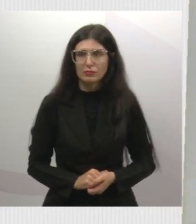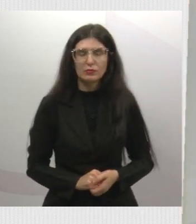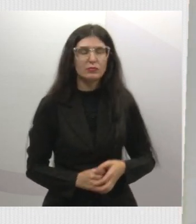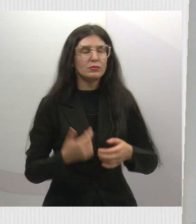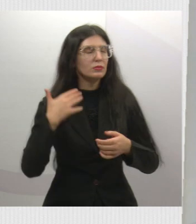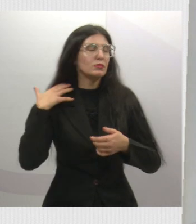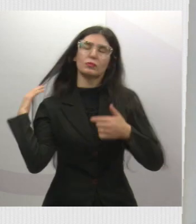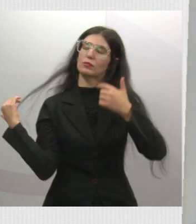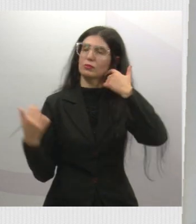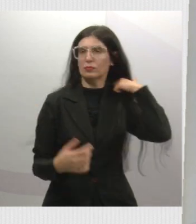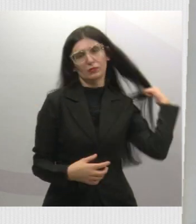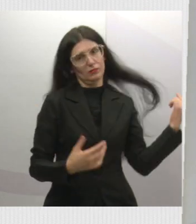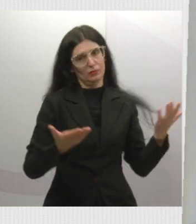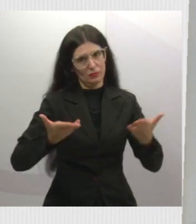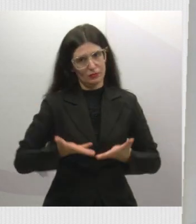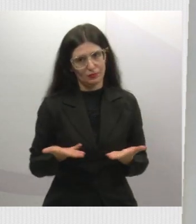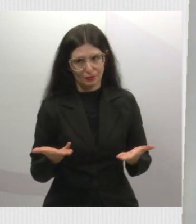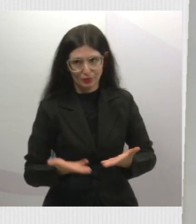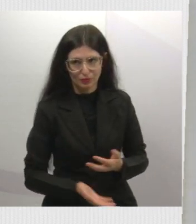Vamos agora falar sobre as receitas.